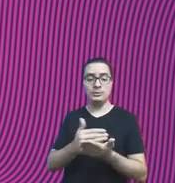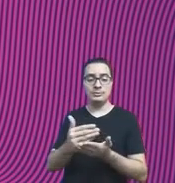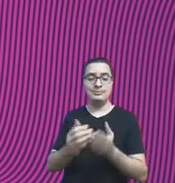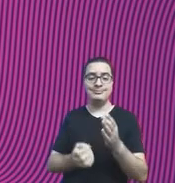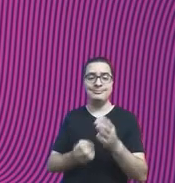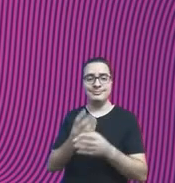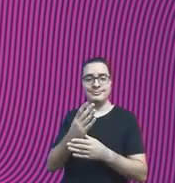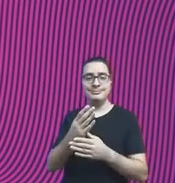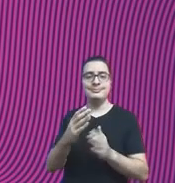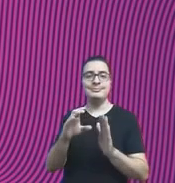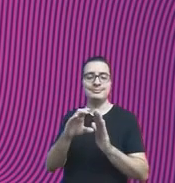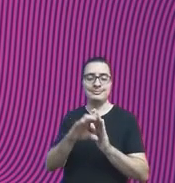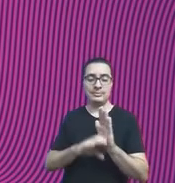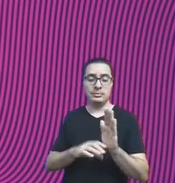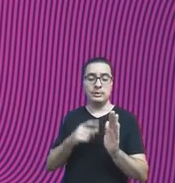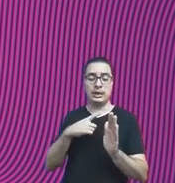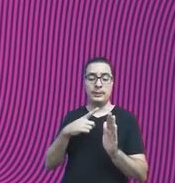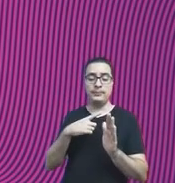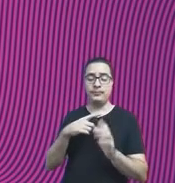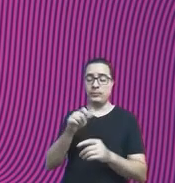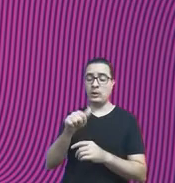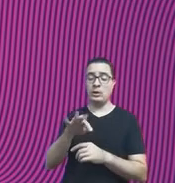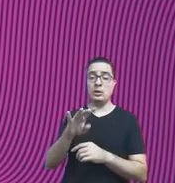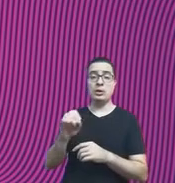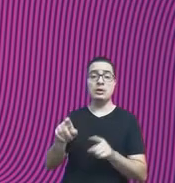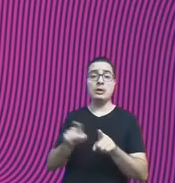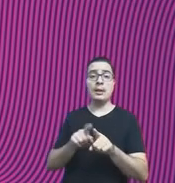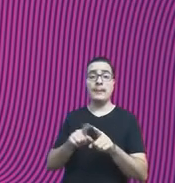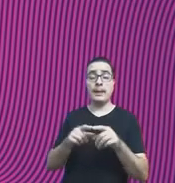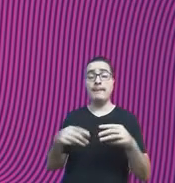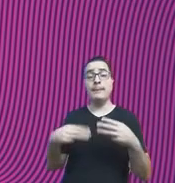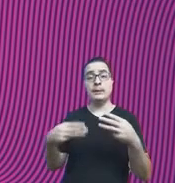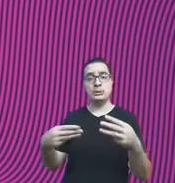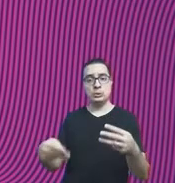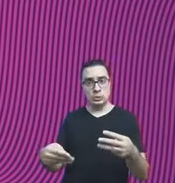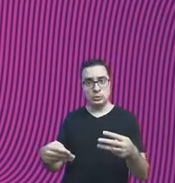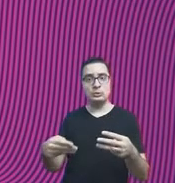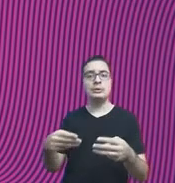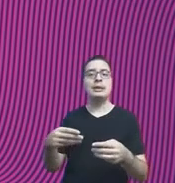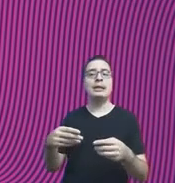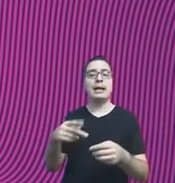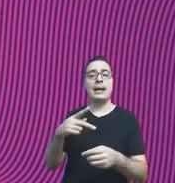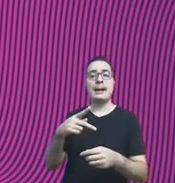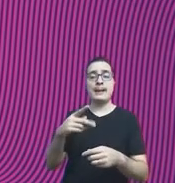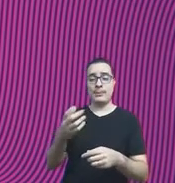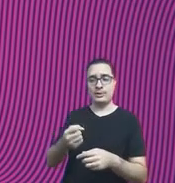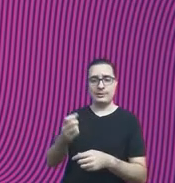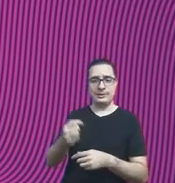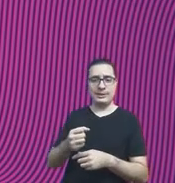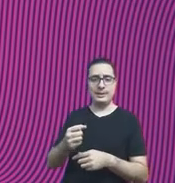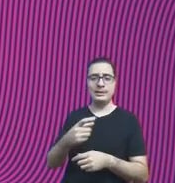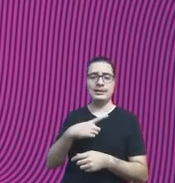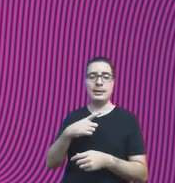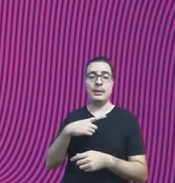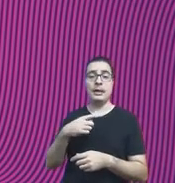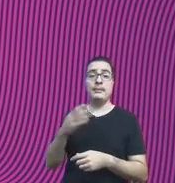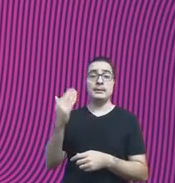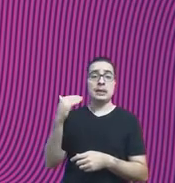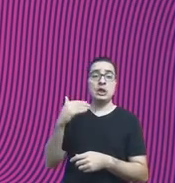Antônio também foi ministro da Previdência no governo do Itamar Franco e foi governador do Rio Grande do Sul. Fora